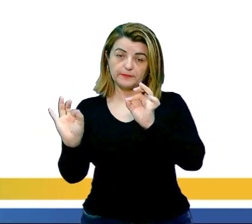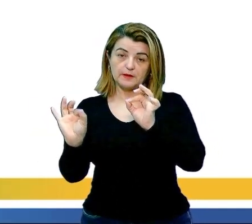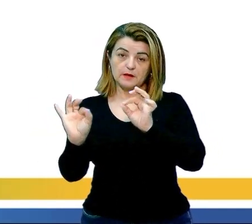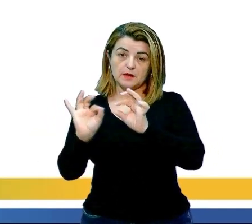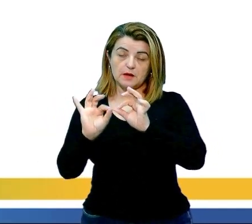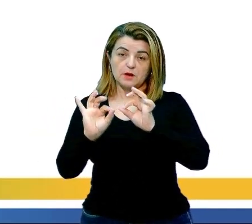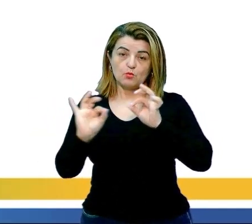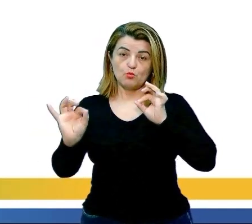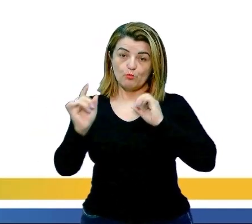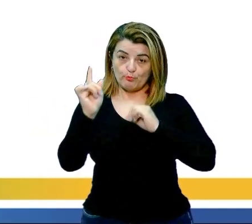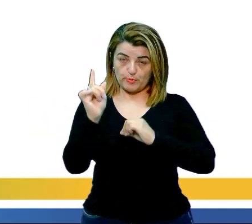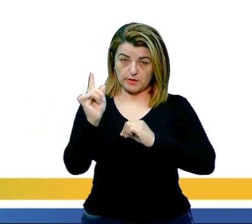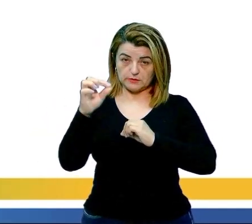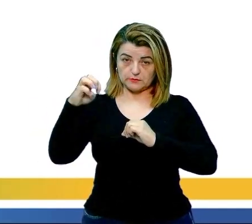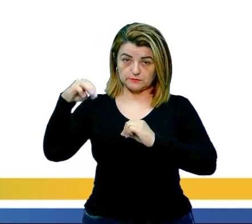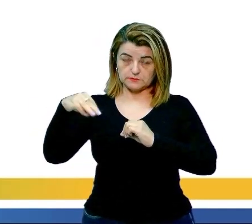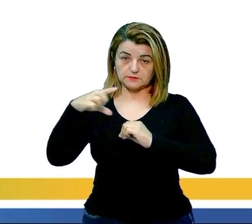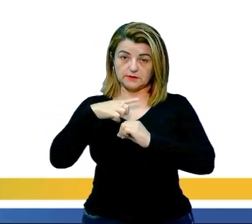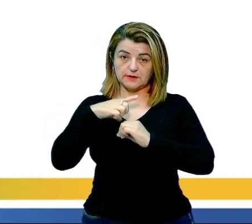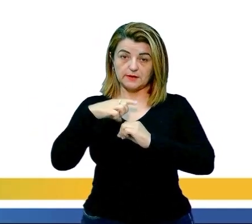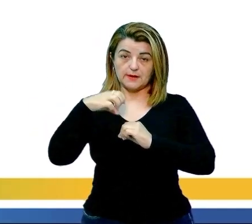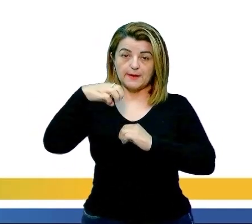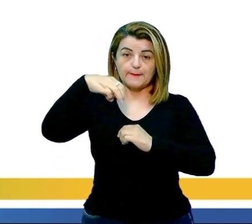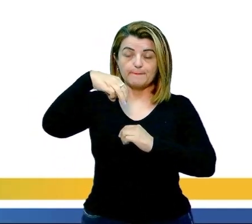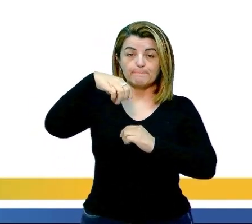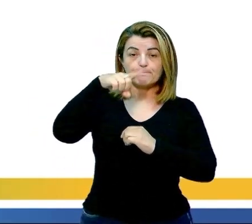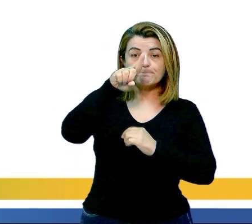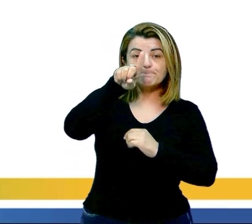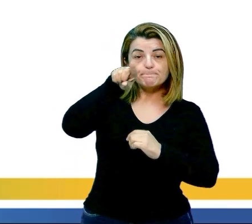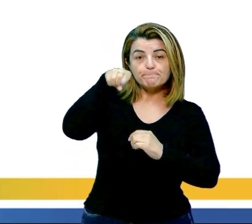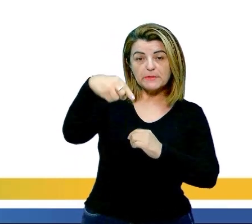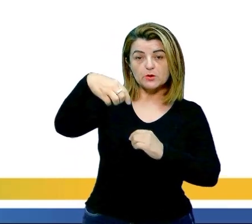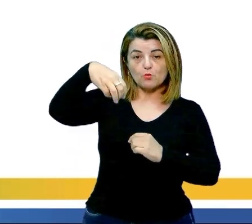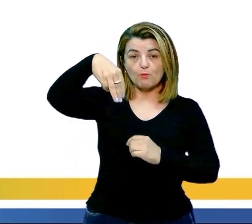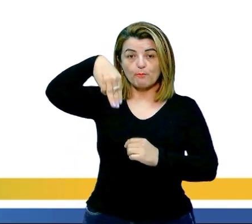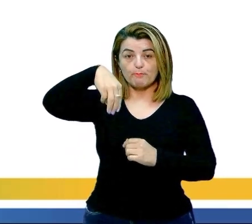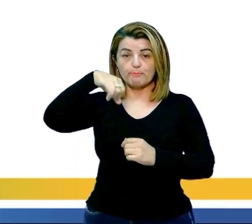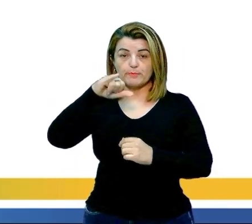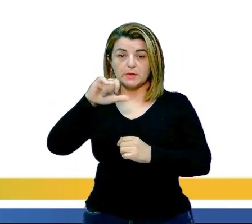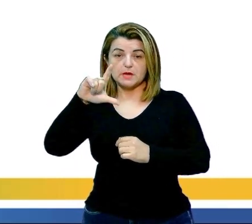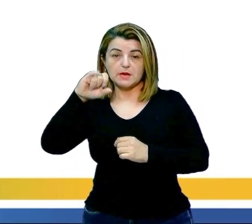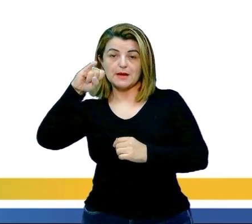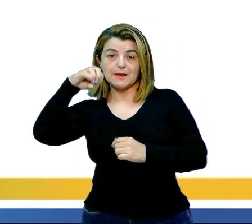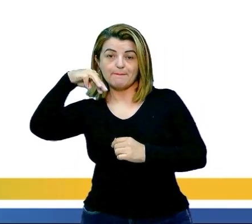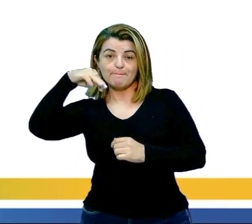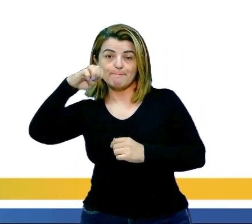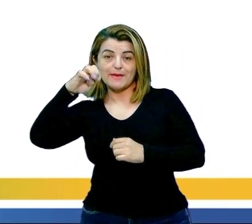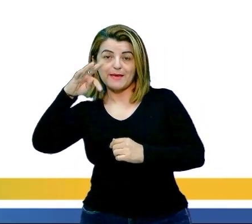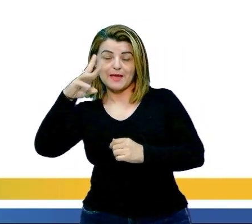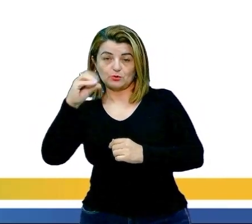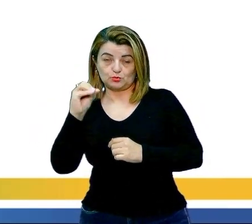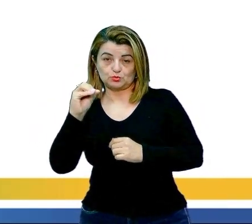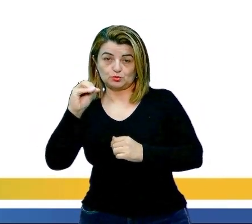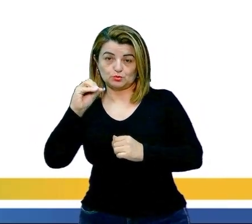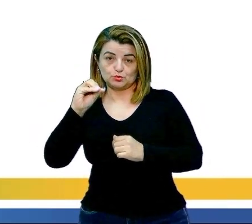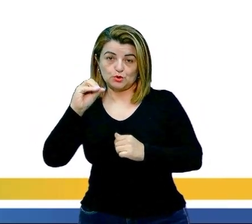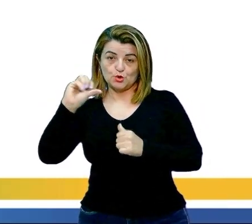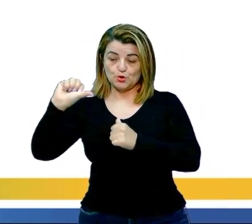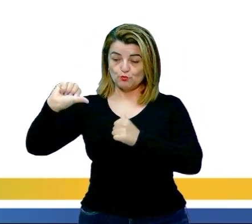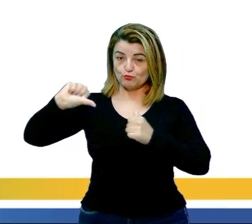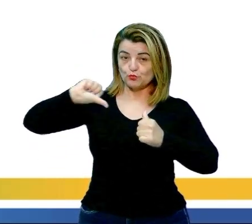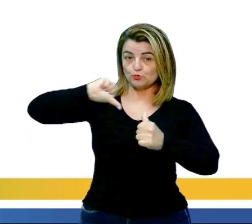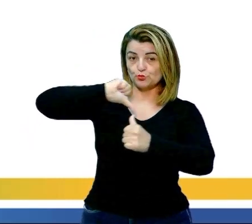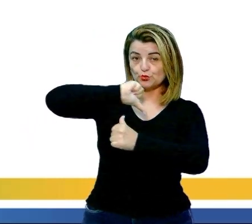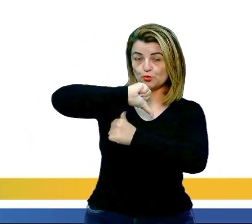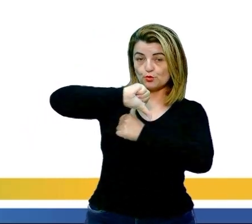metro tem 1000 milímetros. Se quisermos converter metros em quilômetros, temos